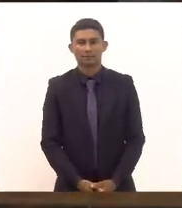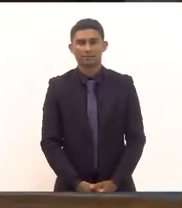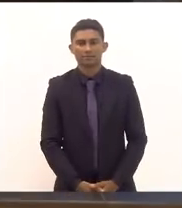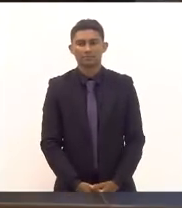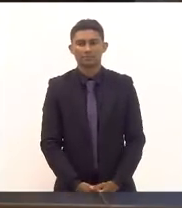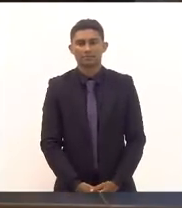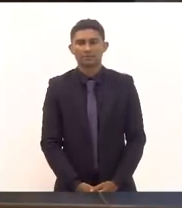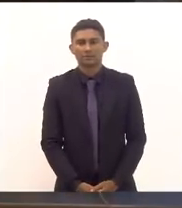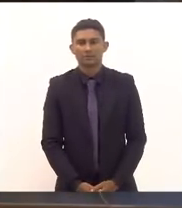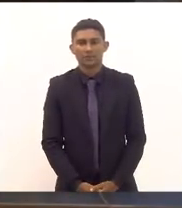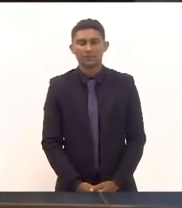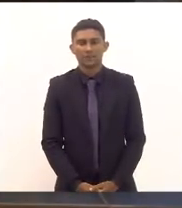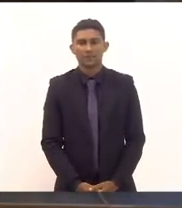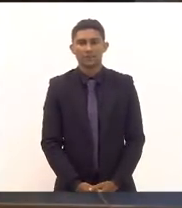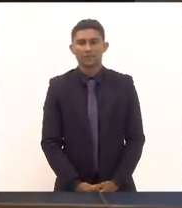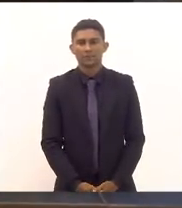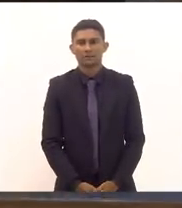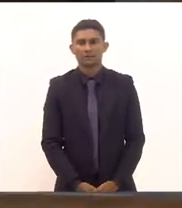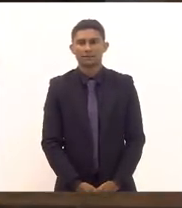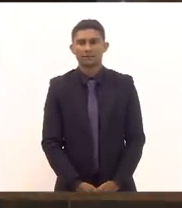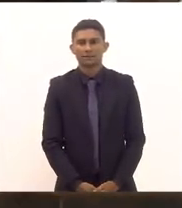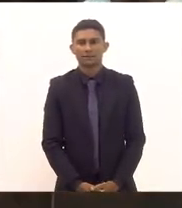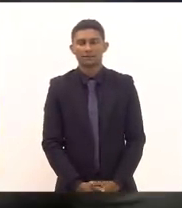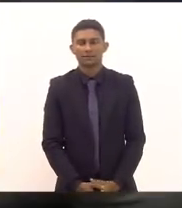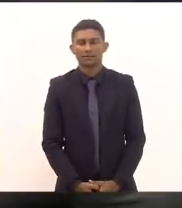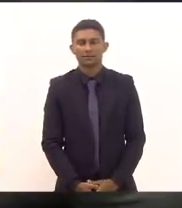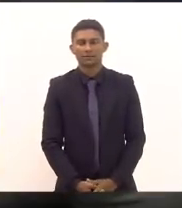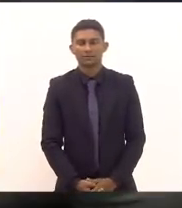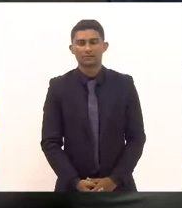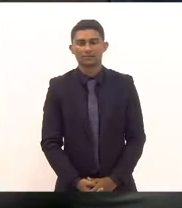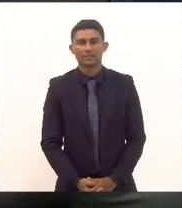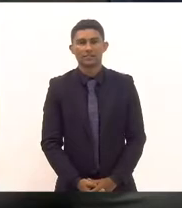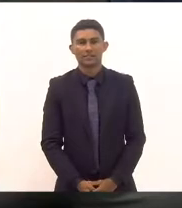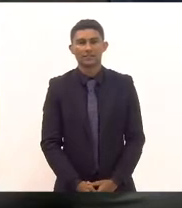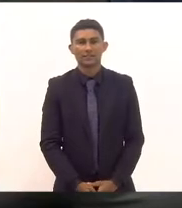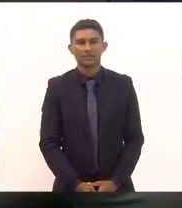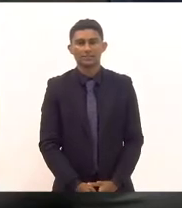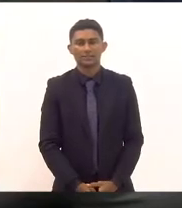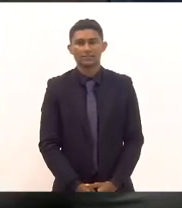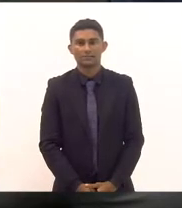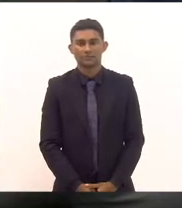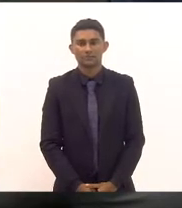E aí e o país